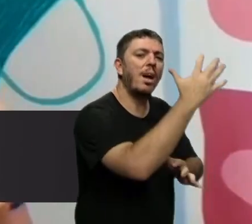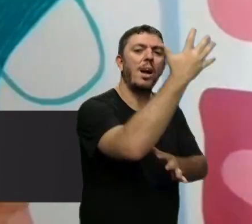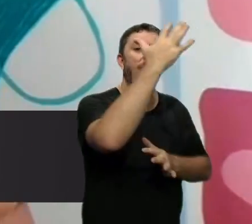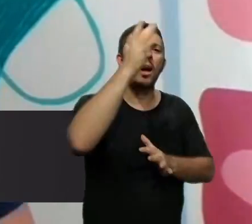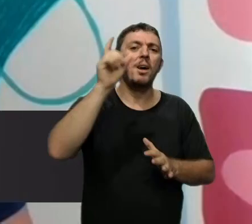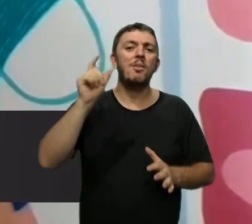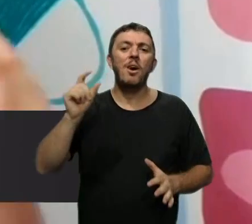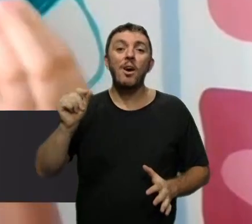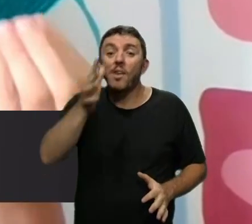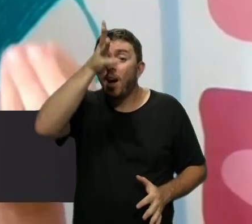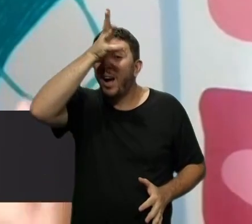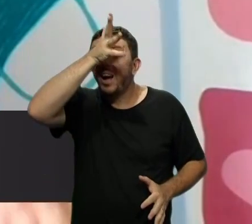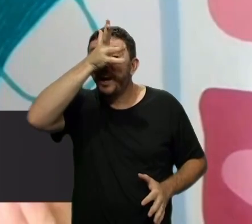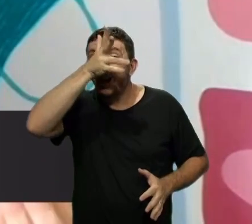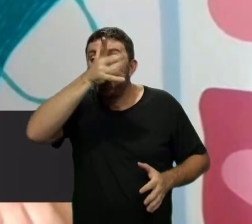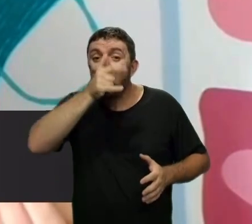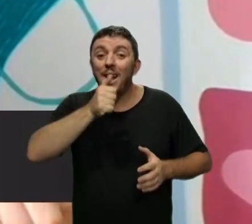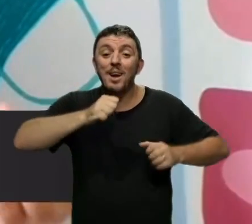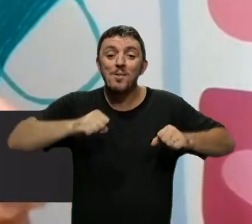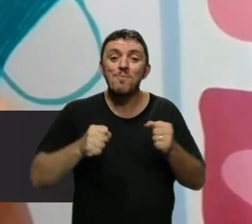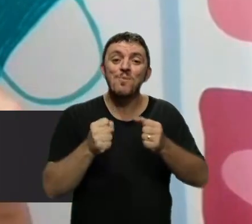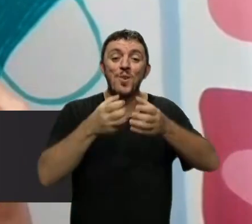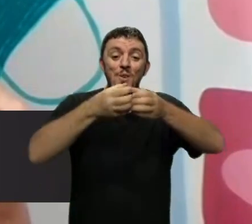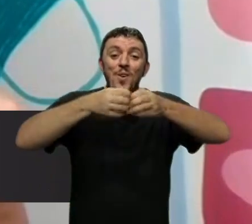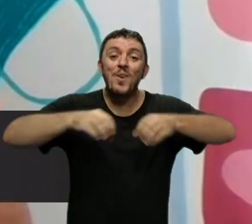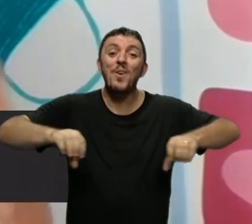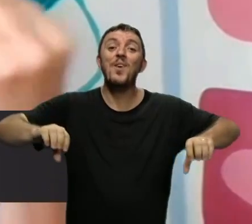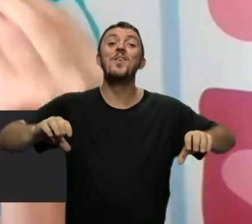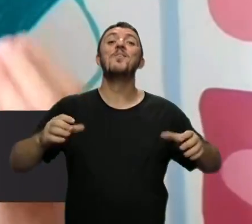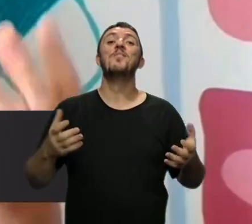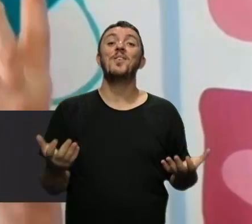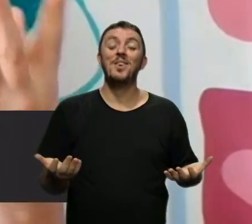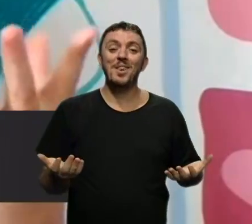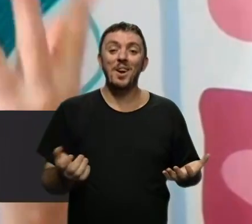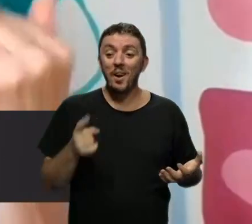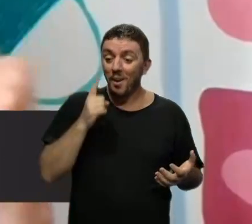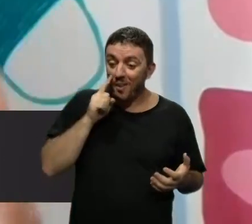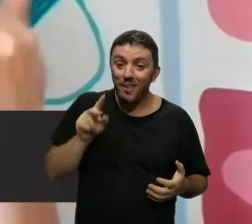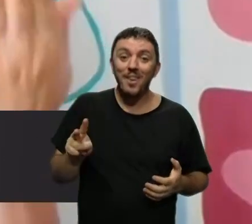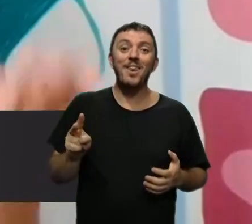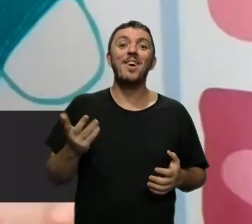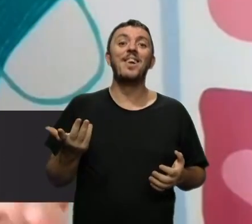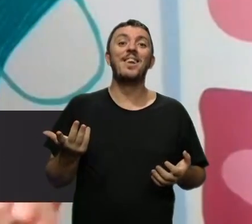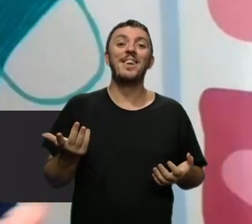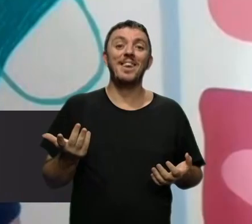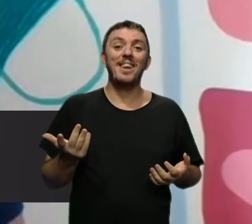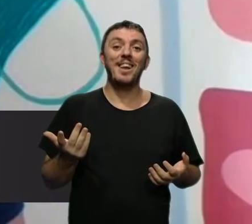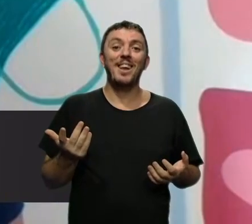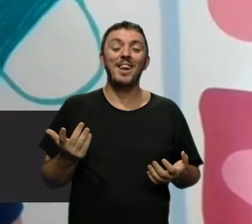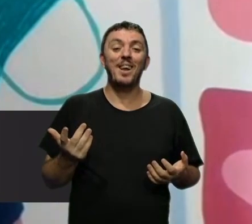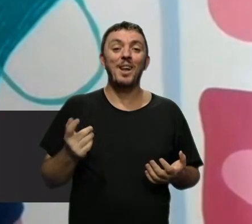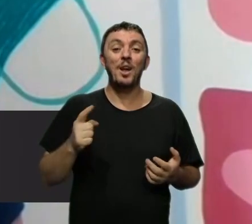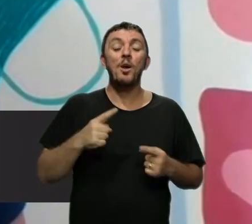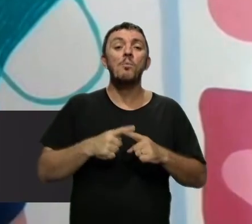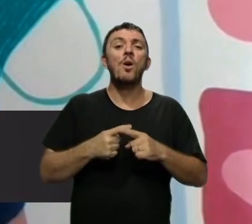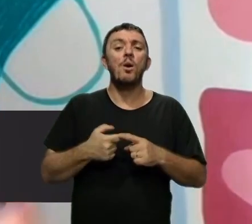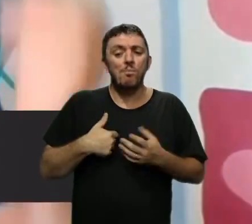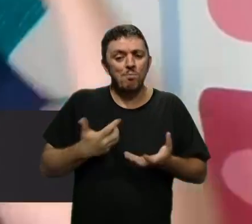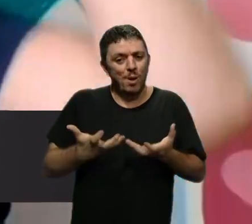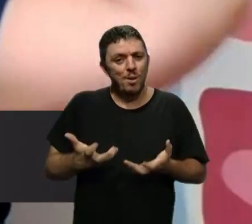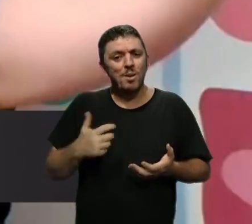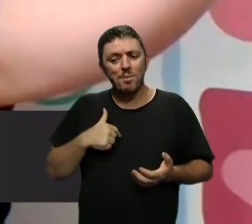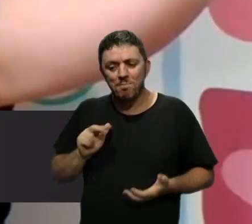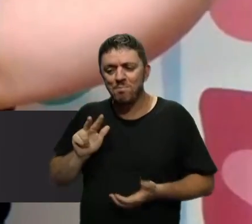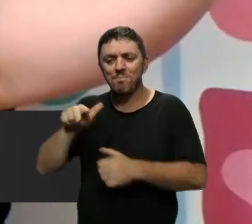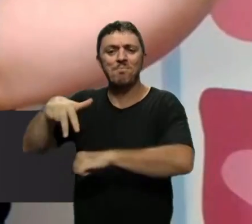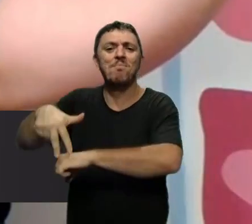Quantas coisas ali não aconteceram, não foram percebidas justamente porque se dedicaram a estar ali. Eu